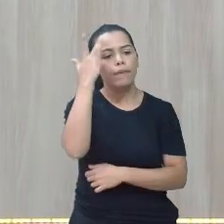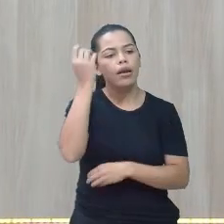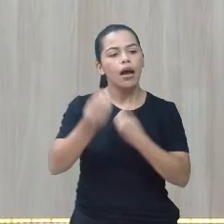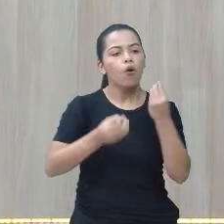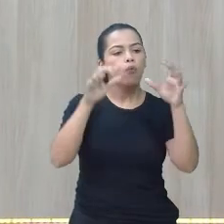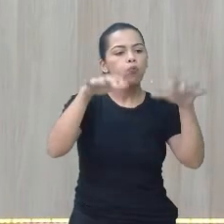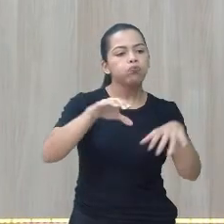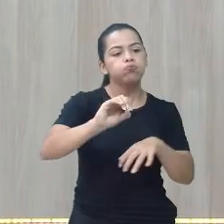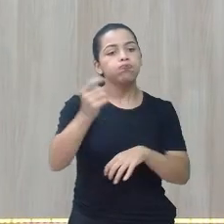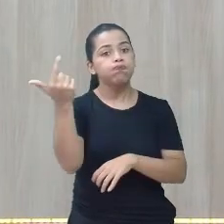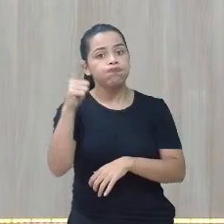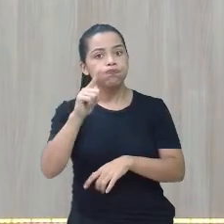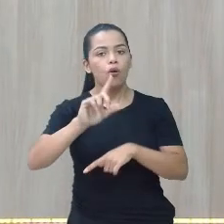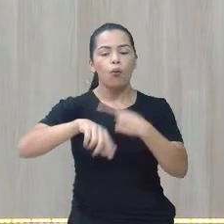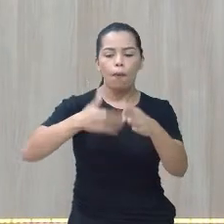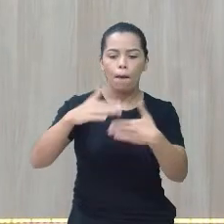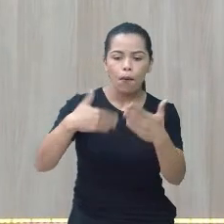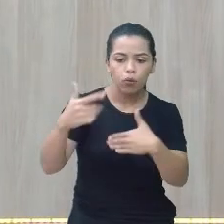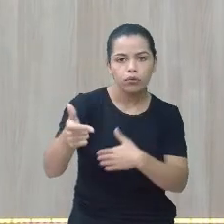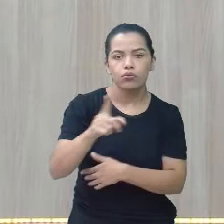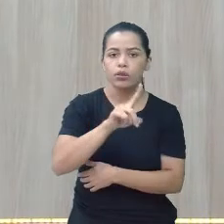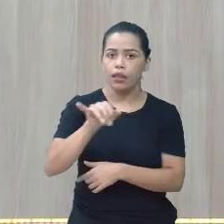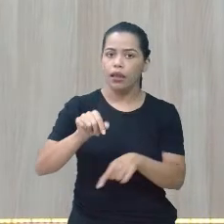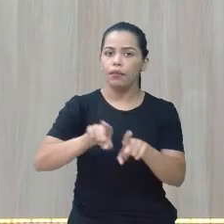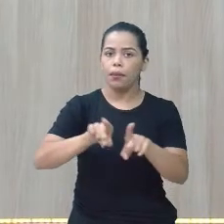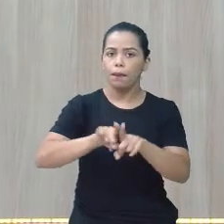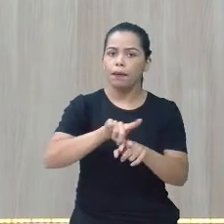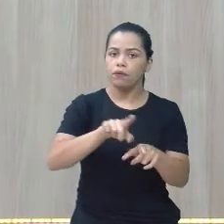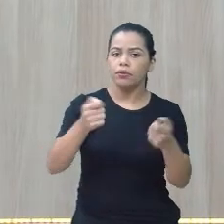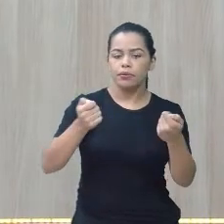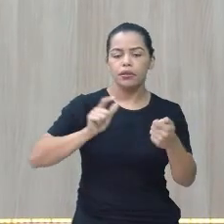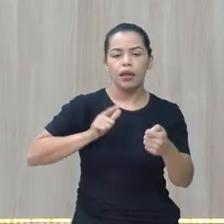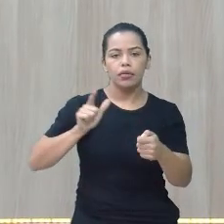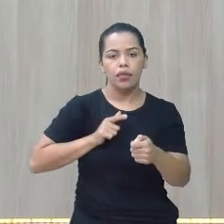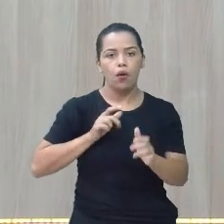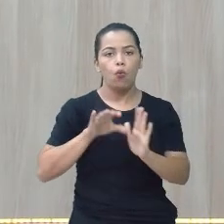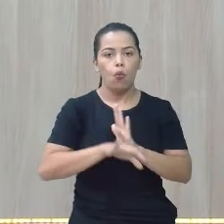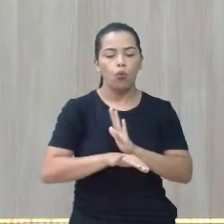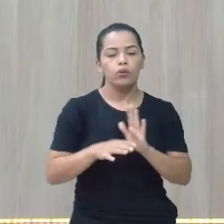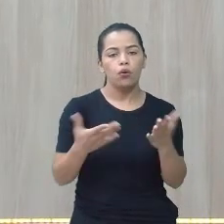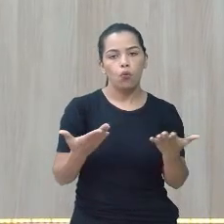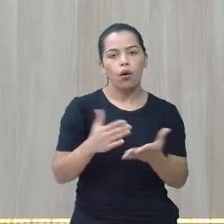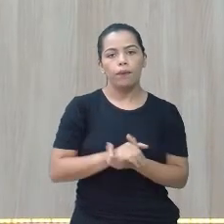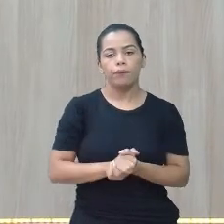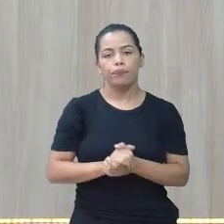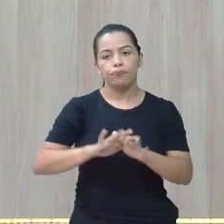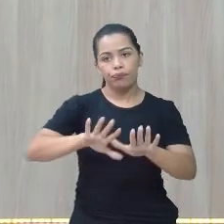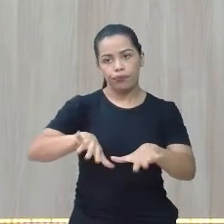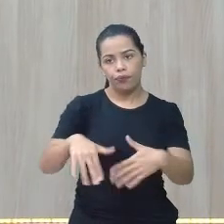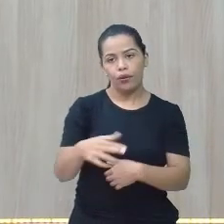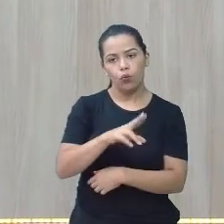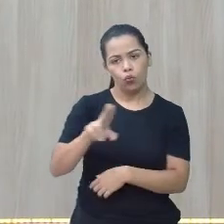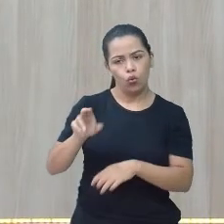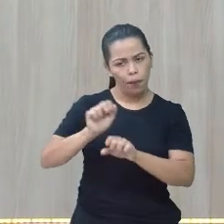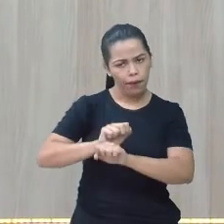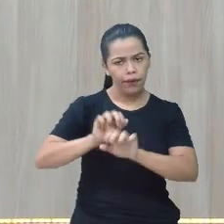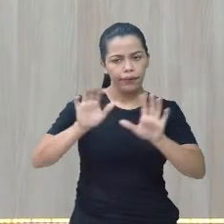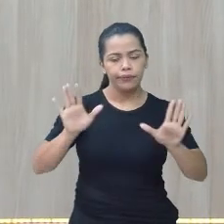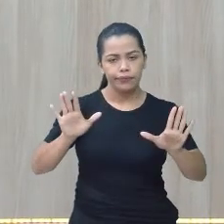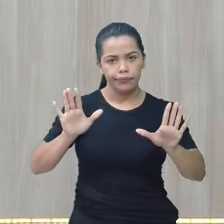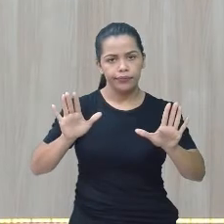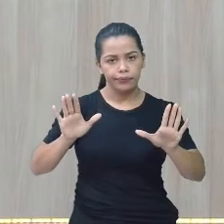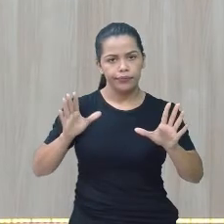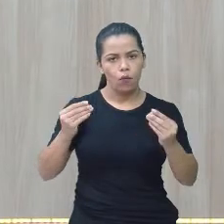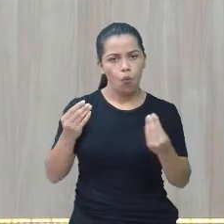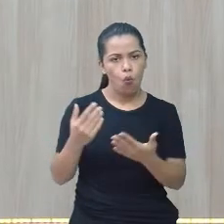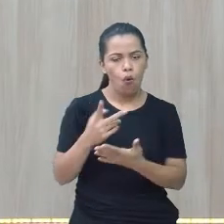então a previsão para os próximos dias. Então mesmo tendo essa noção do que é a previsão do tempo, o nome está bem claro, né? Muitas vezes eu vejo